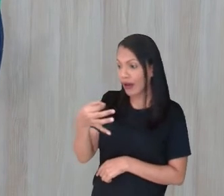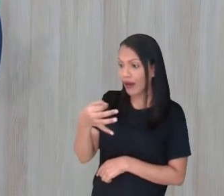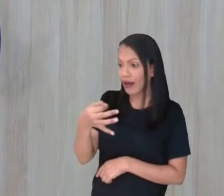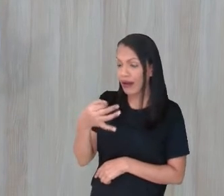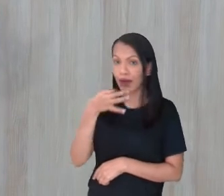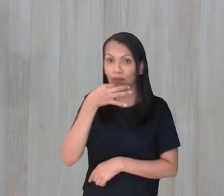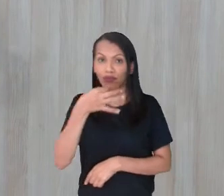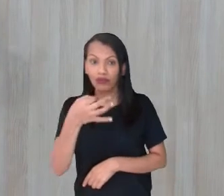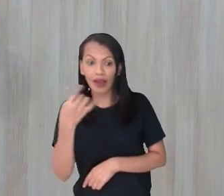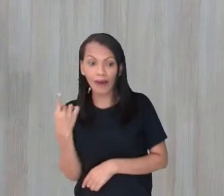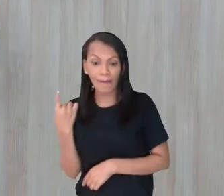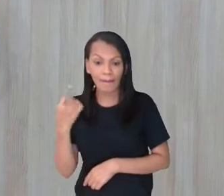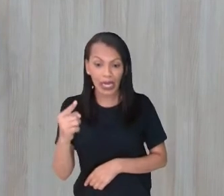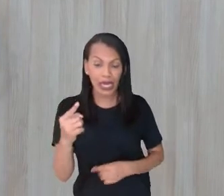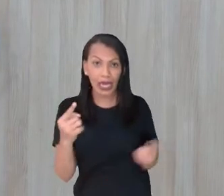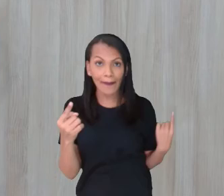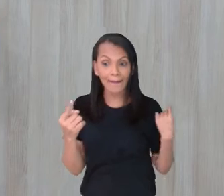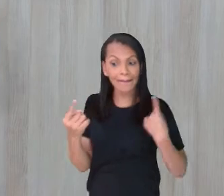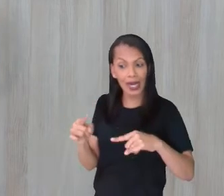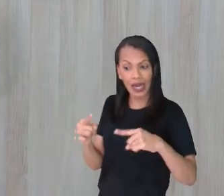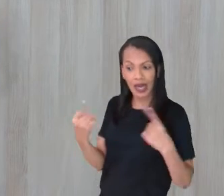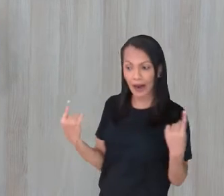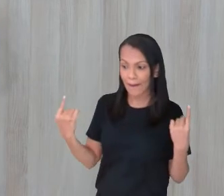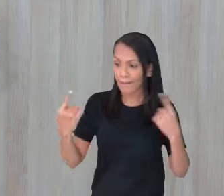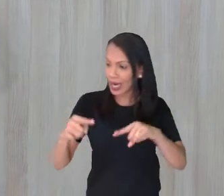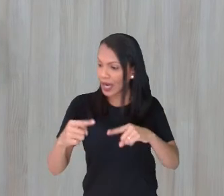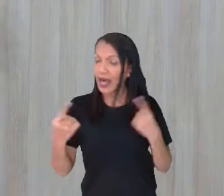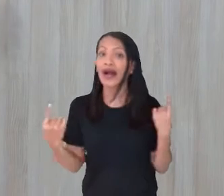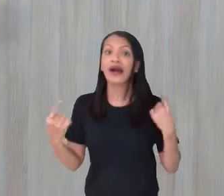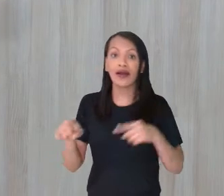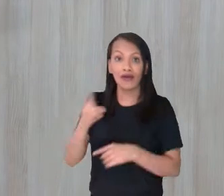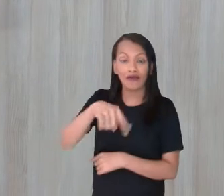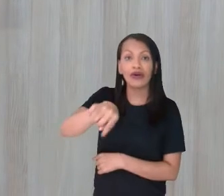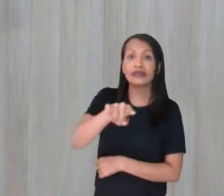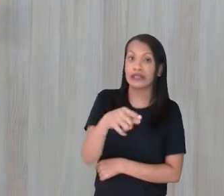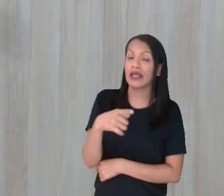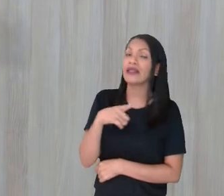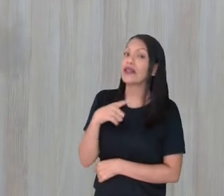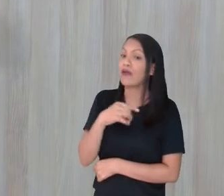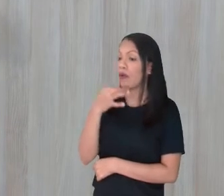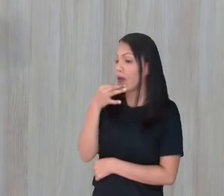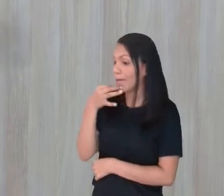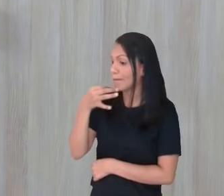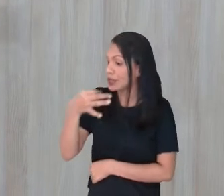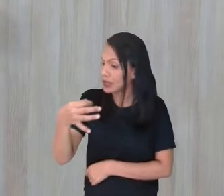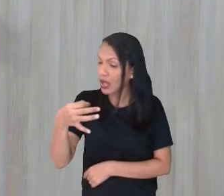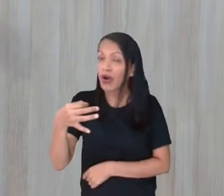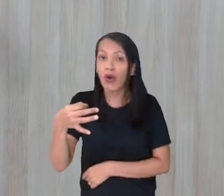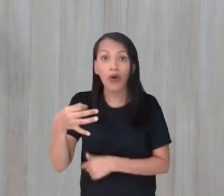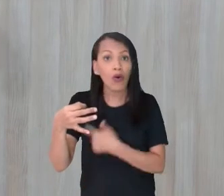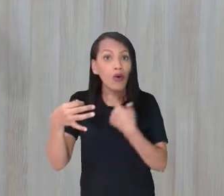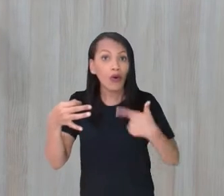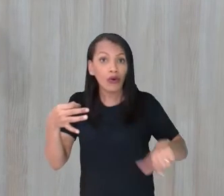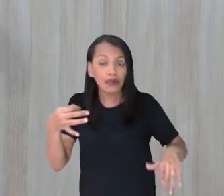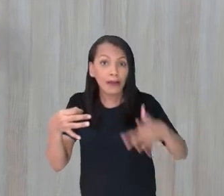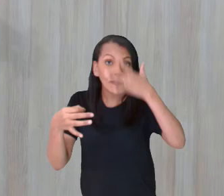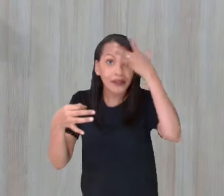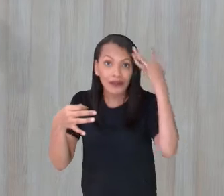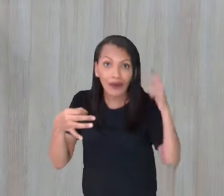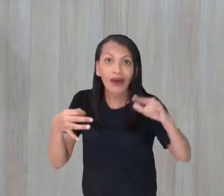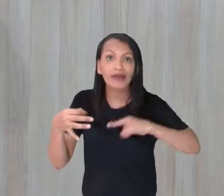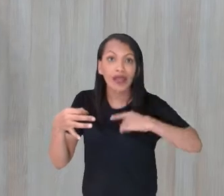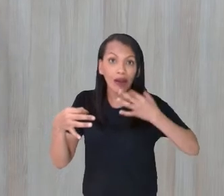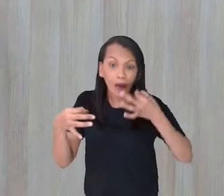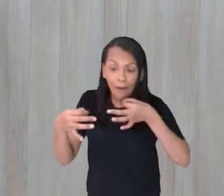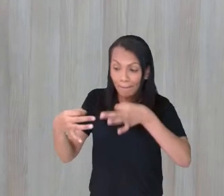um contra-argumento. Quando você tem uma opinião, a pessoa tem a opinião contrária que você, te diz um argumento